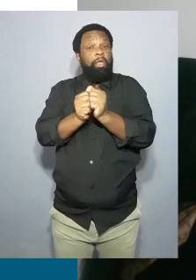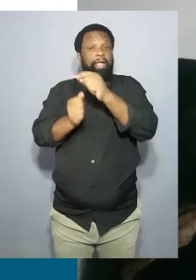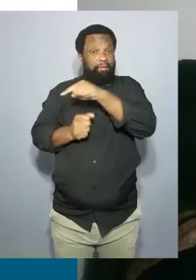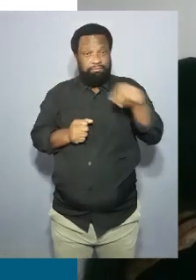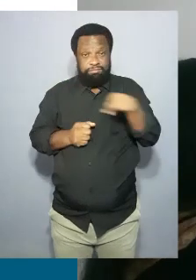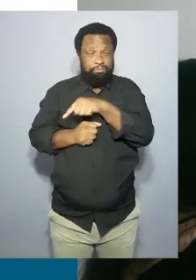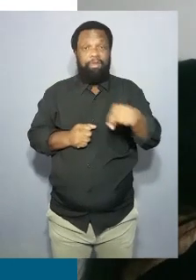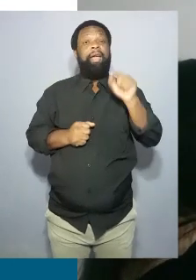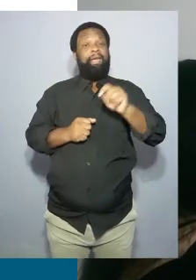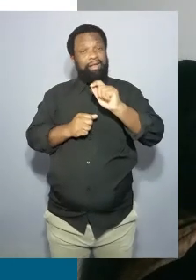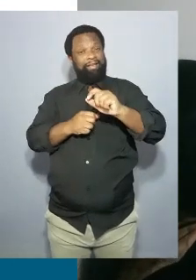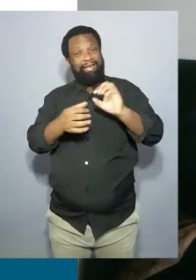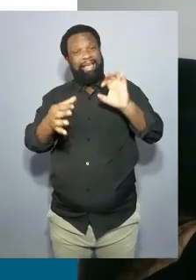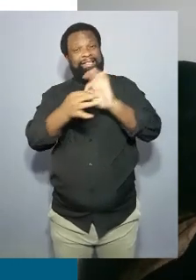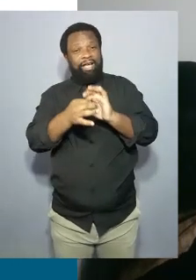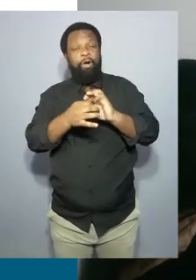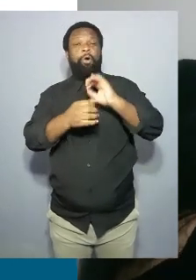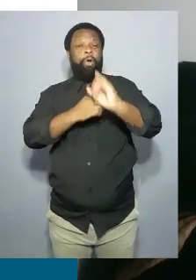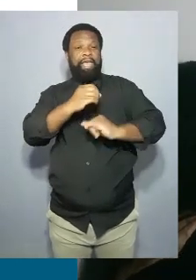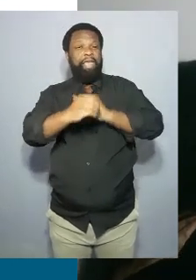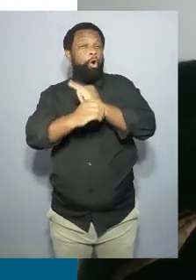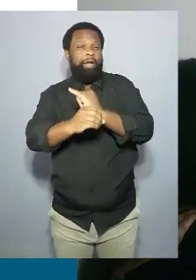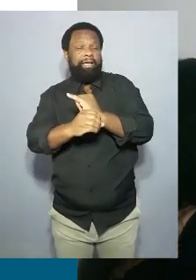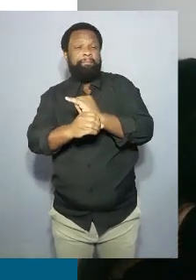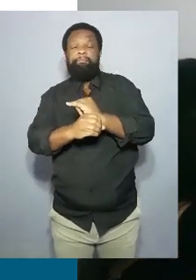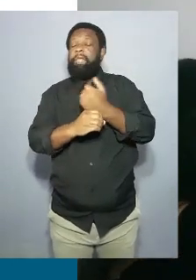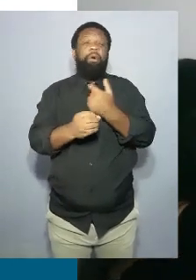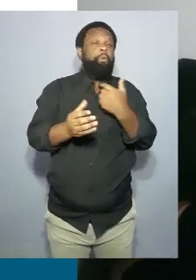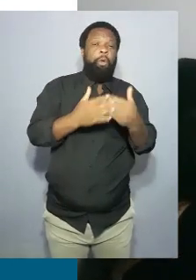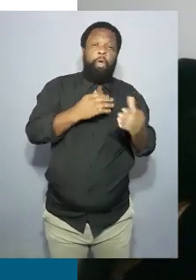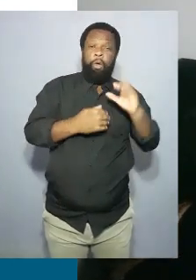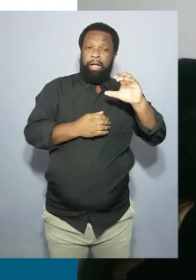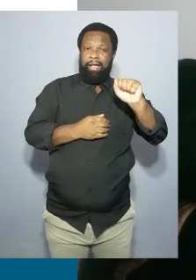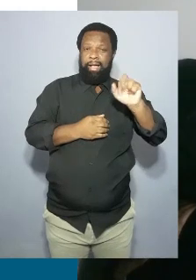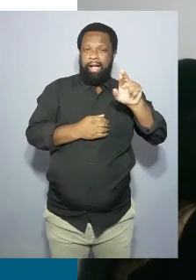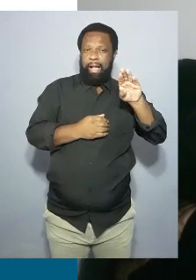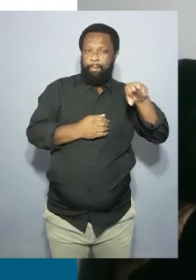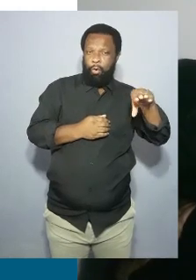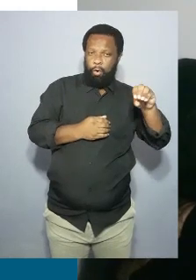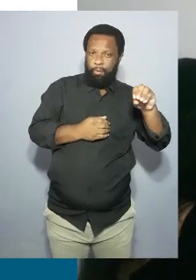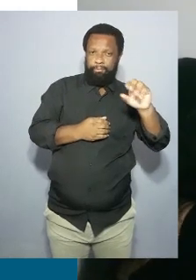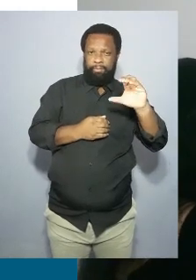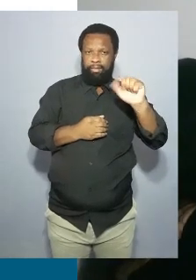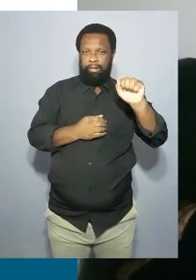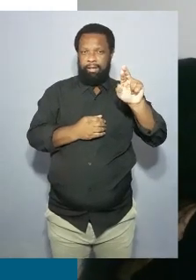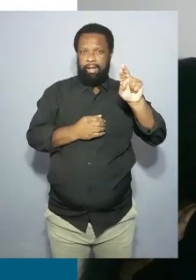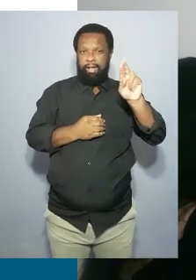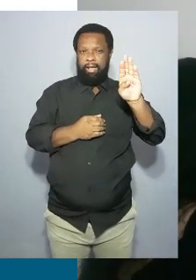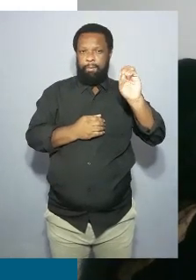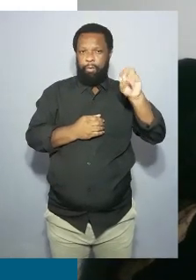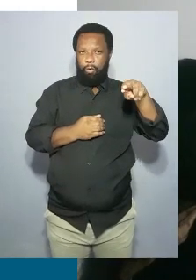e ametal é uma ligação iônica. Não importa qual é o tipo de ligação entre carbono e oxigênio. Se esse composto já